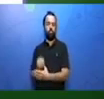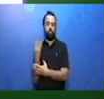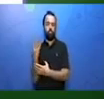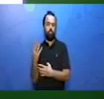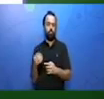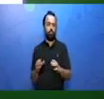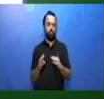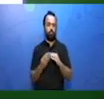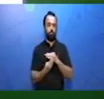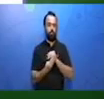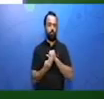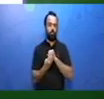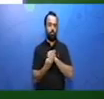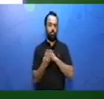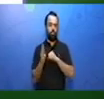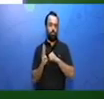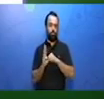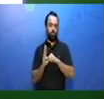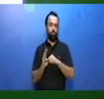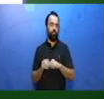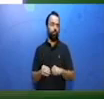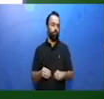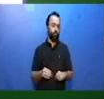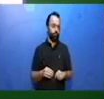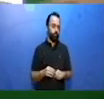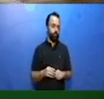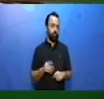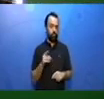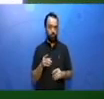bairros. Você estudou